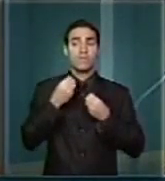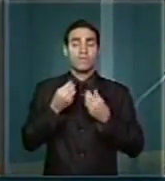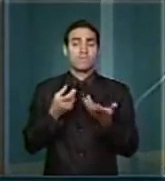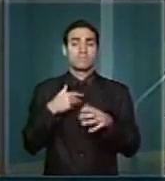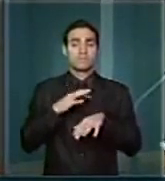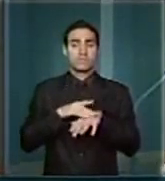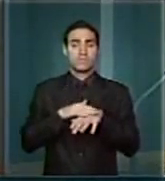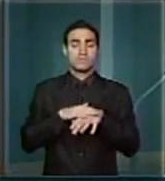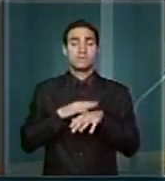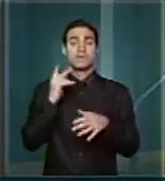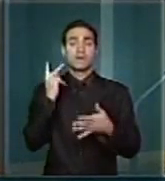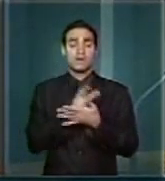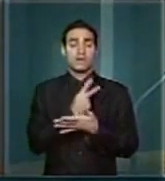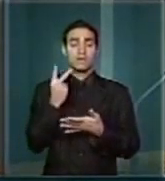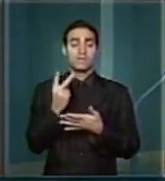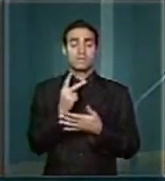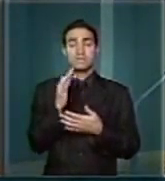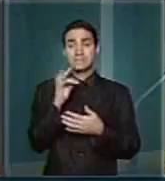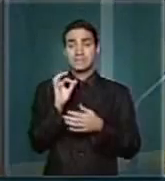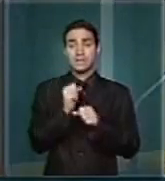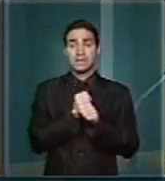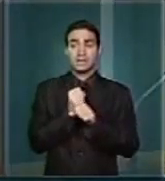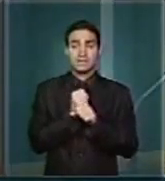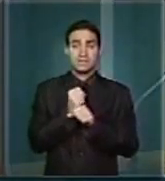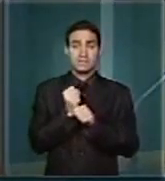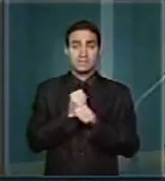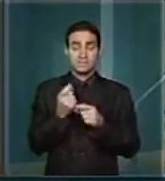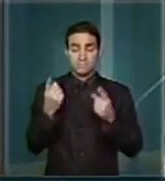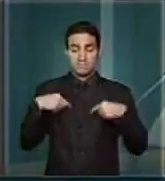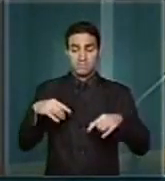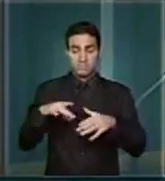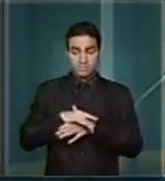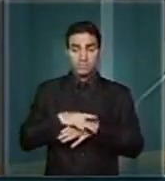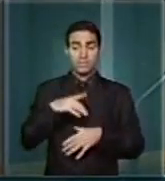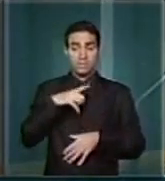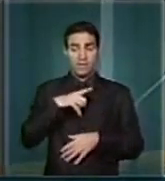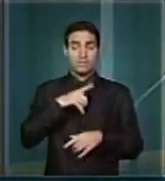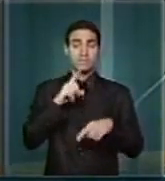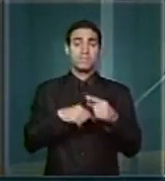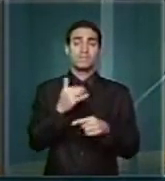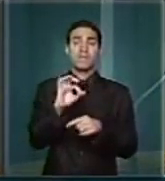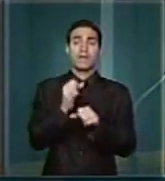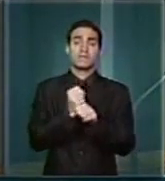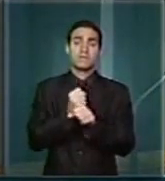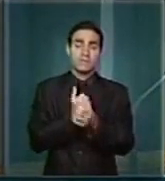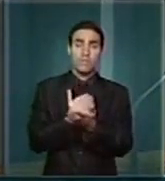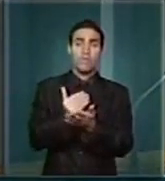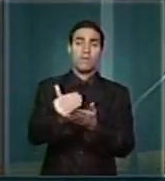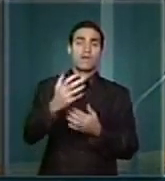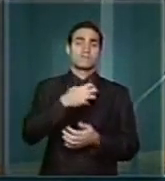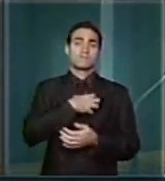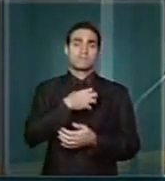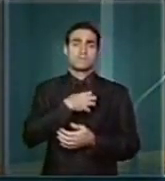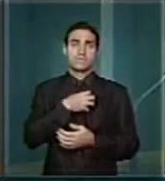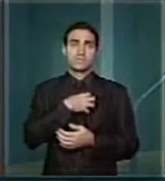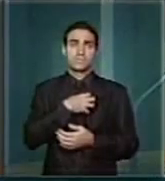que acontece em média após 10 anos da infecção. Presidente, o mais importante, por outro lado,